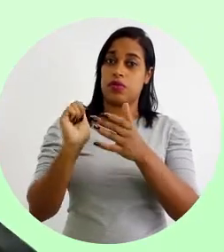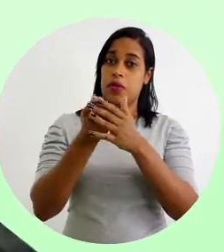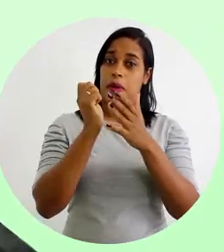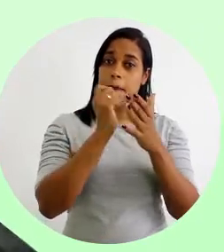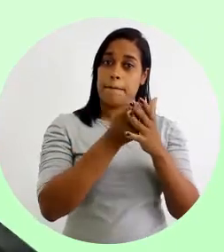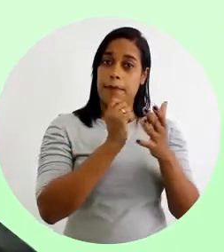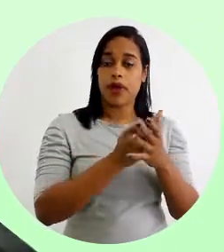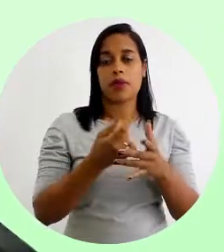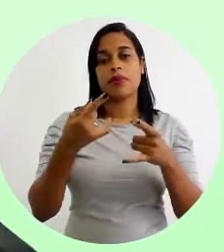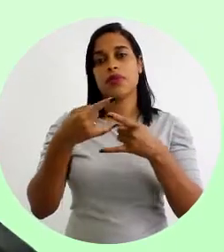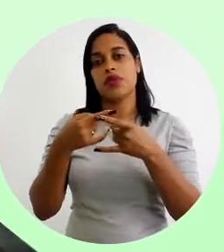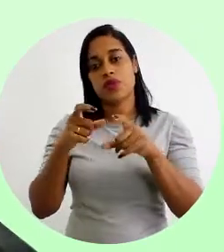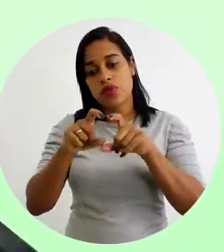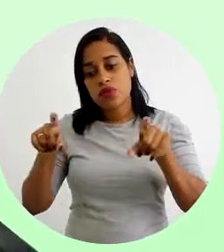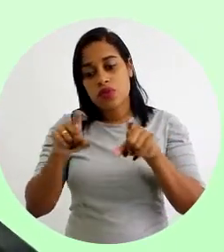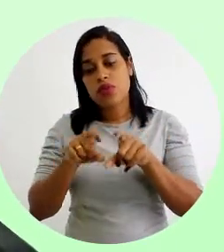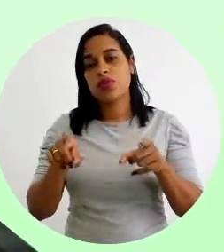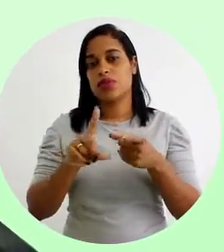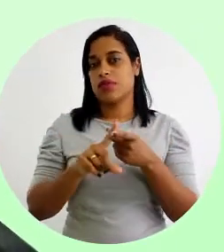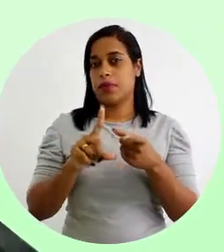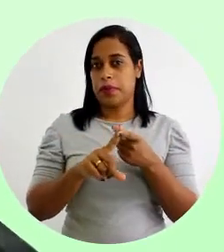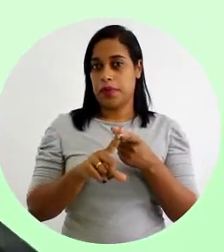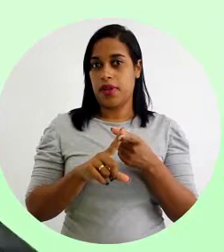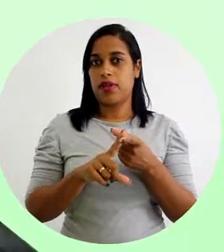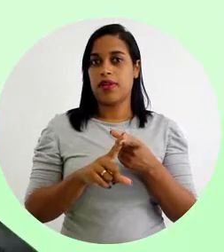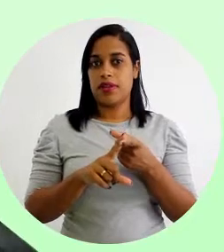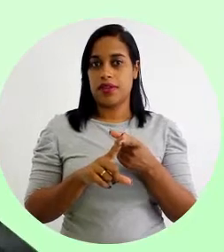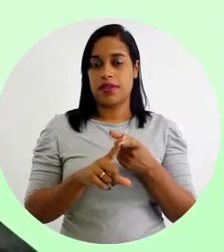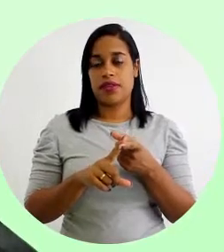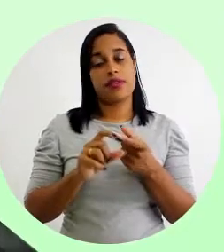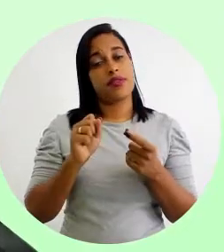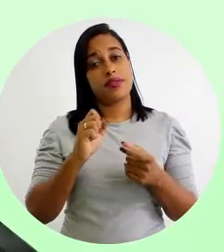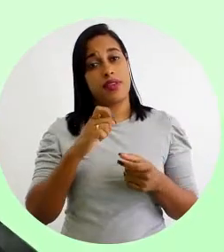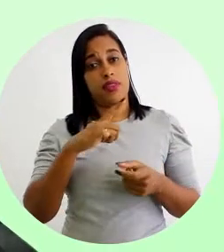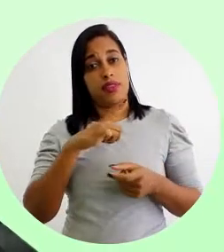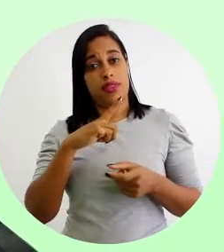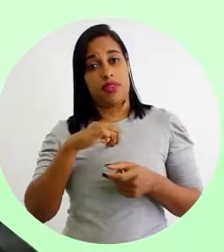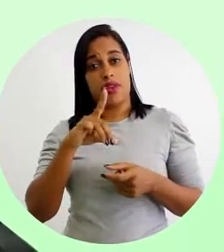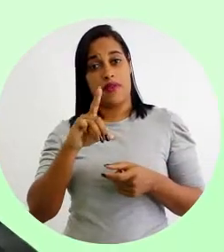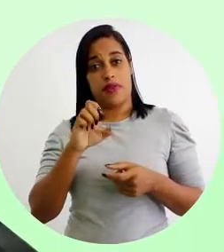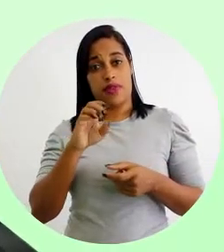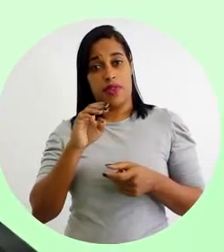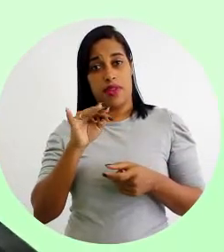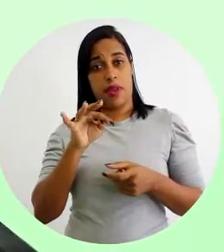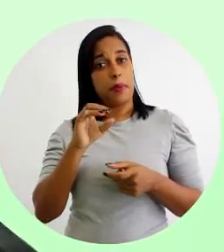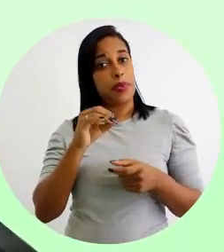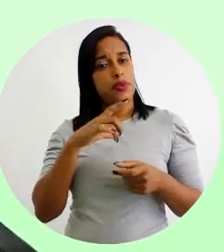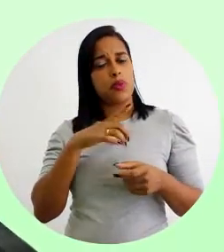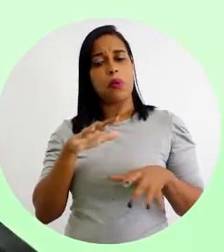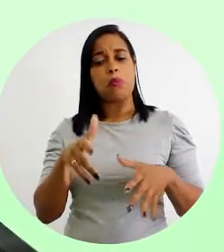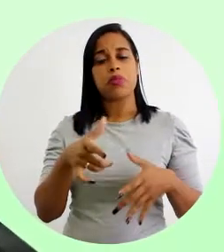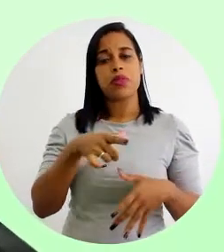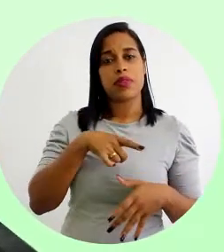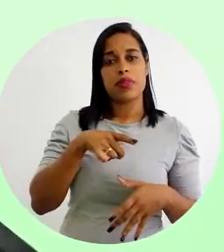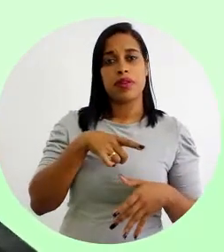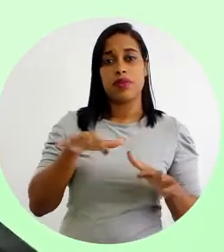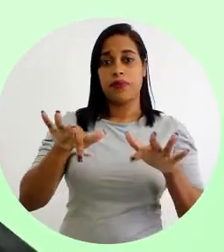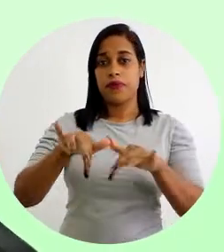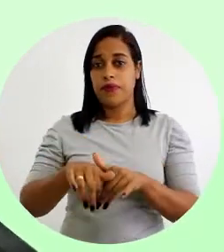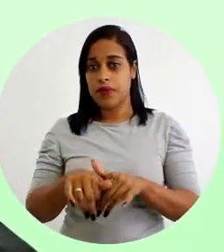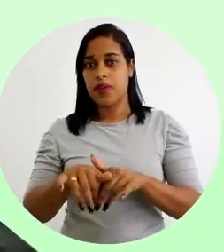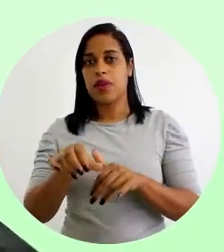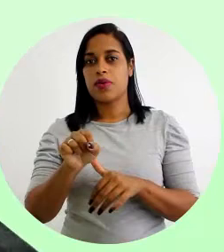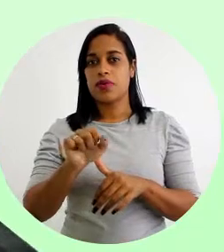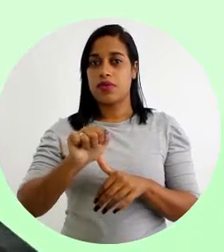fizemos os pagamentos dos cheques, os débitos que ocorreram, qual o saldo existente